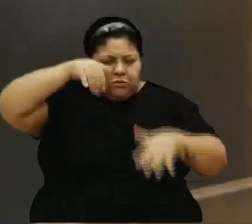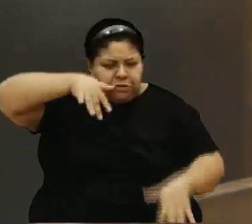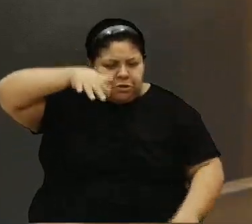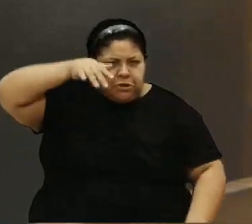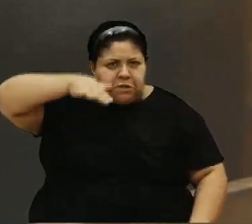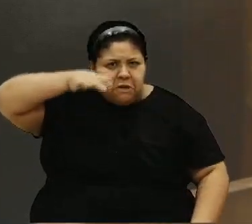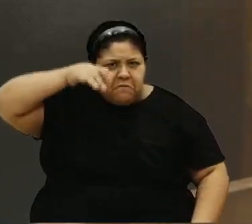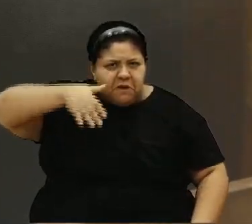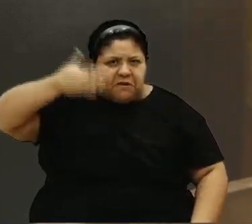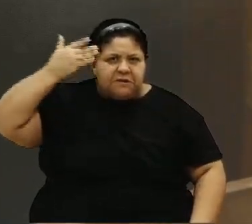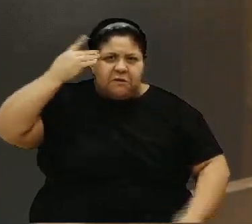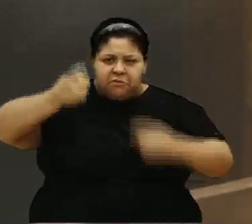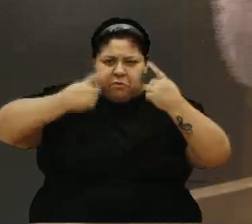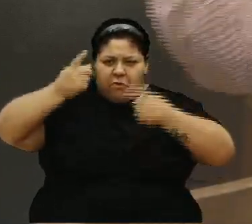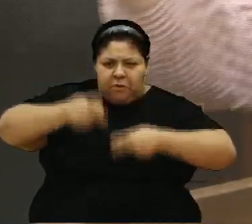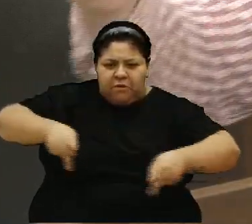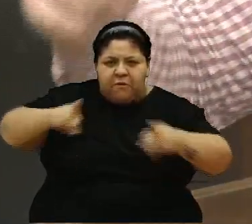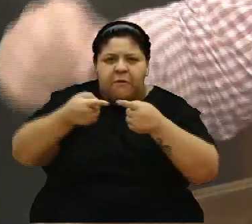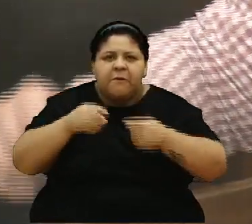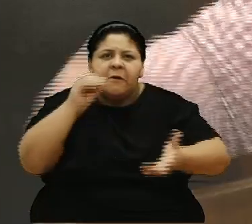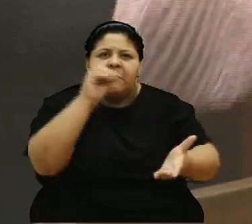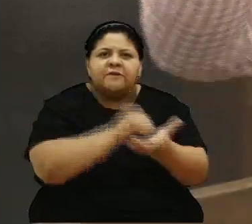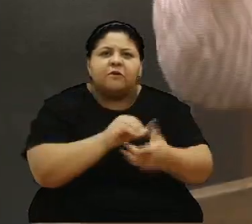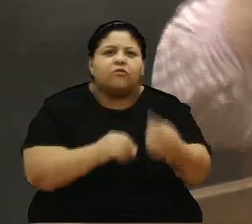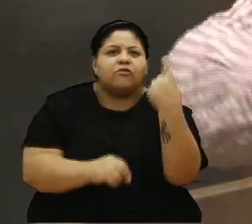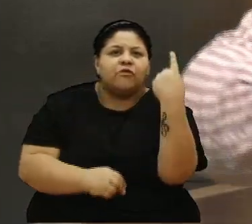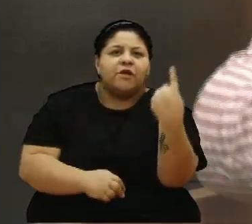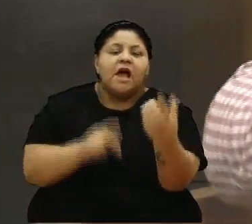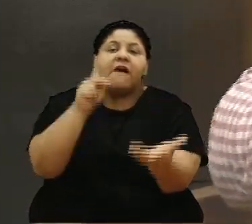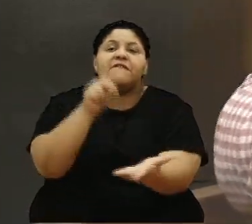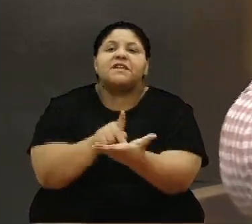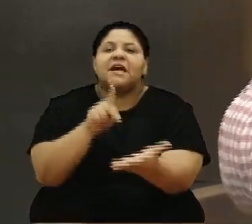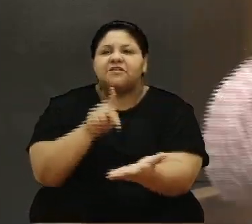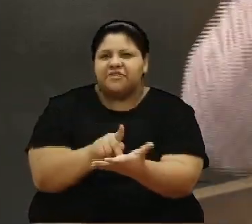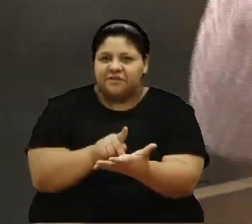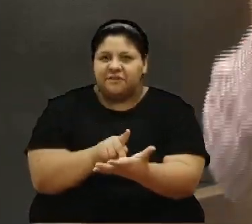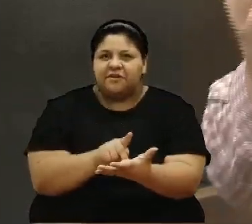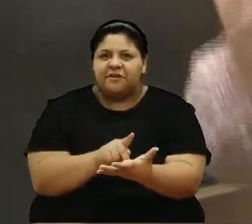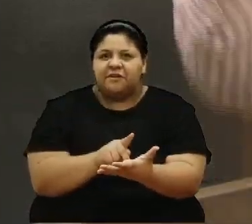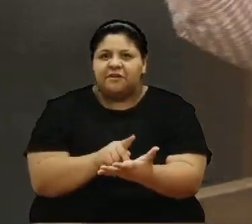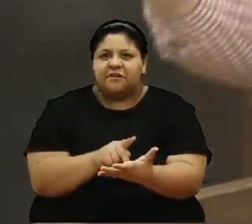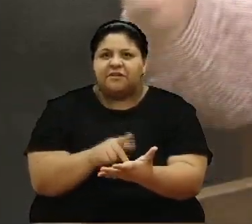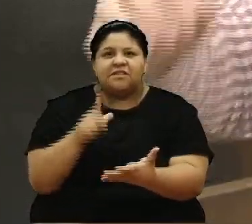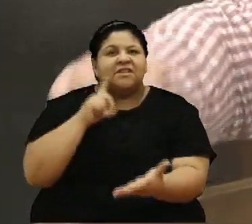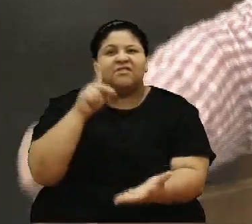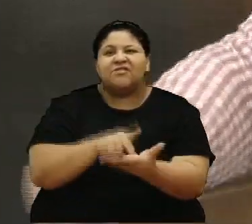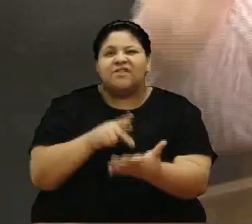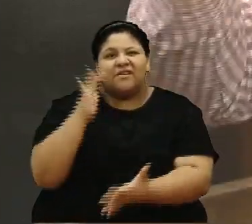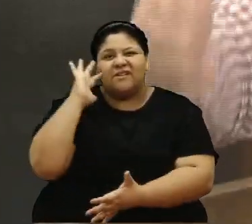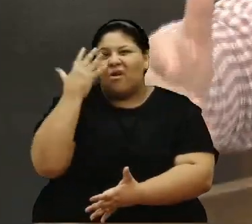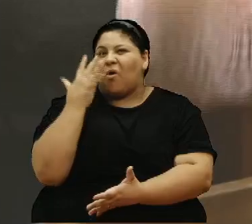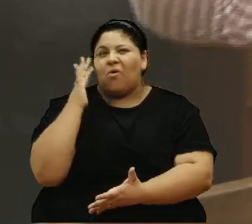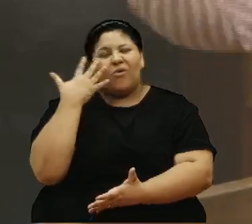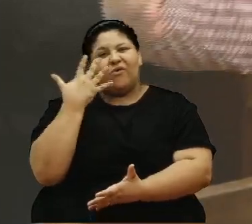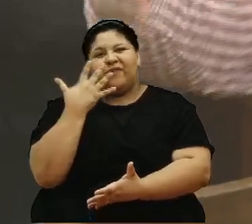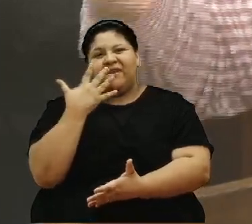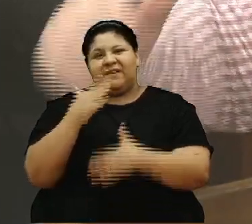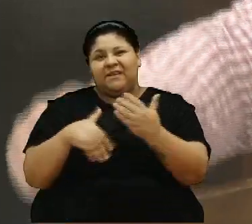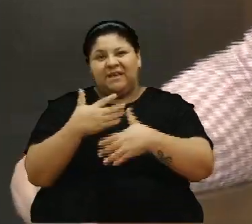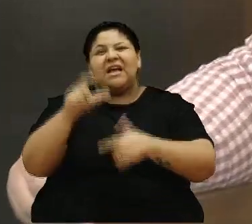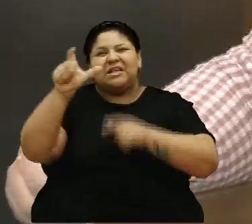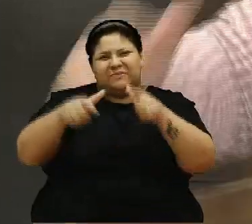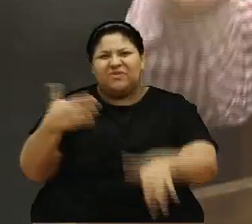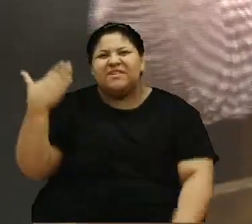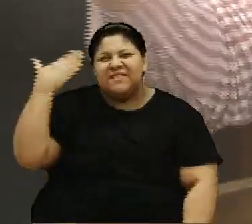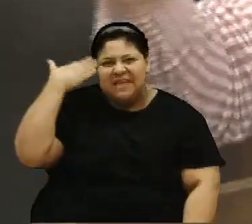de preocupação popular. Só que falta um elemento, a verdade. Quando se não tem a verdade, a coisa não é compartilhada, a coisa não anda, porque as pessoas